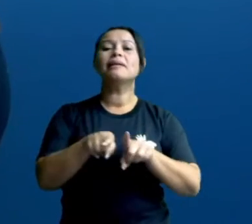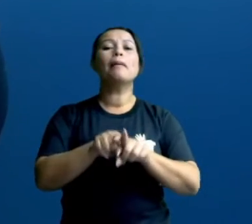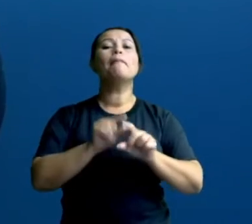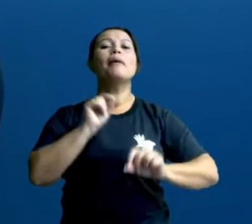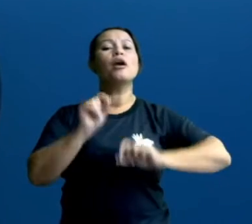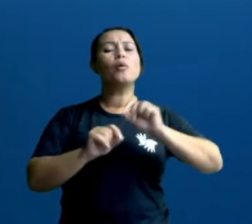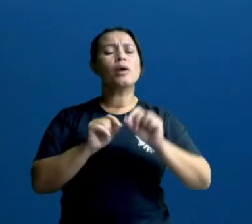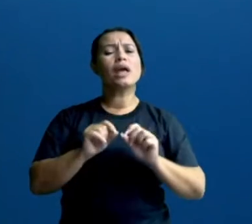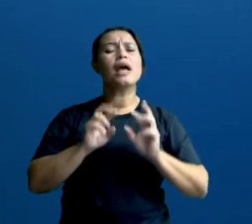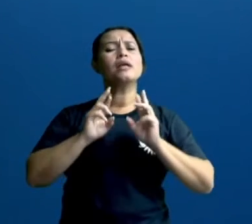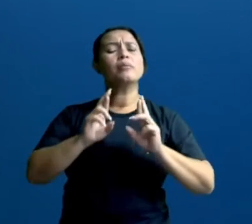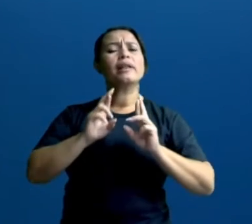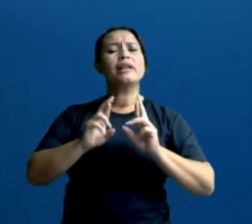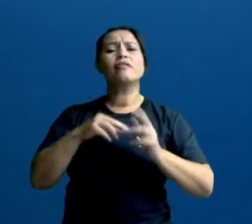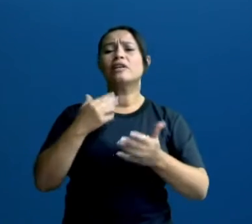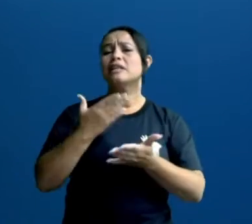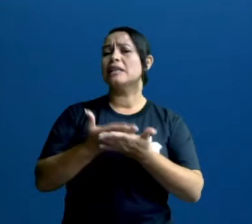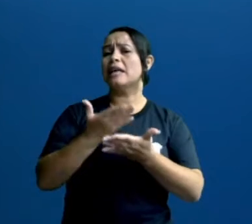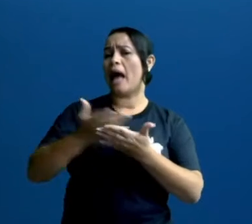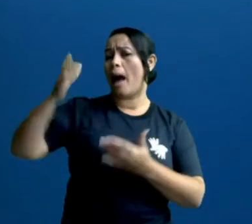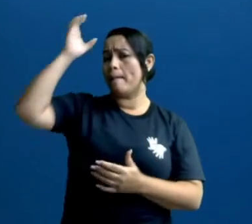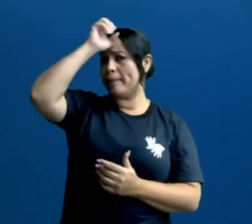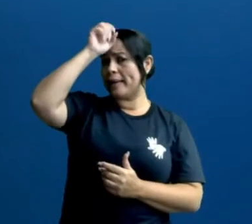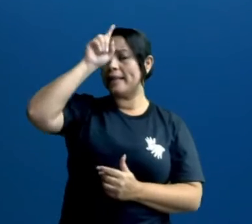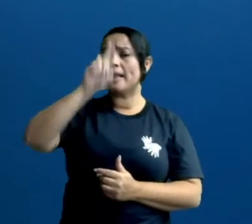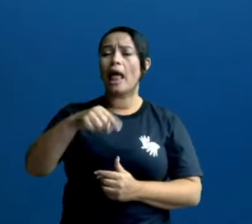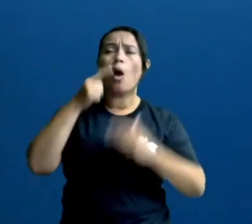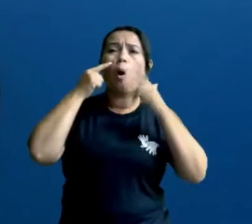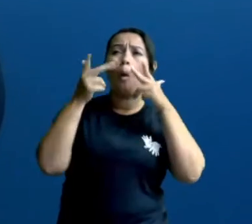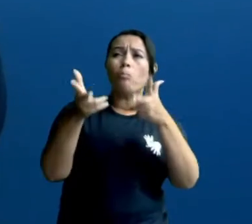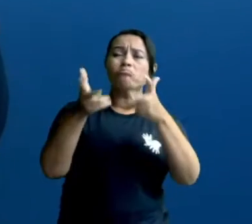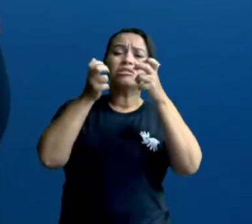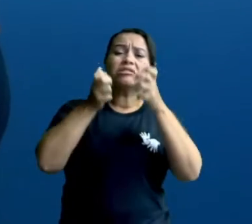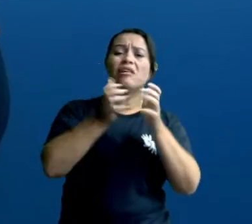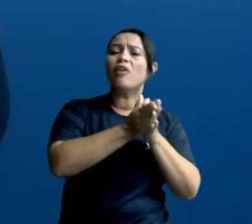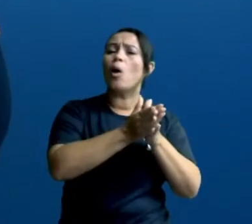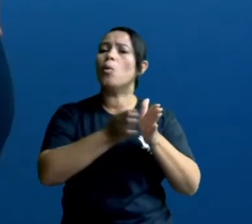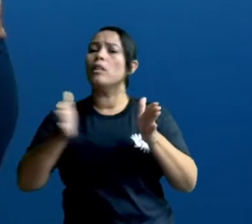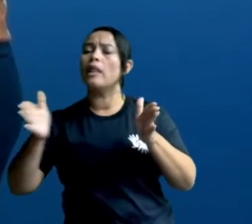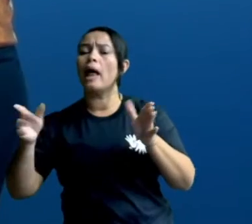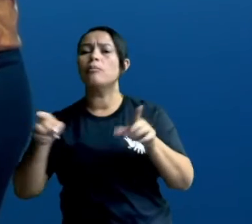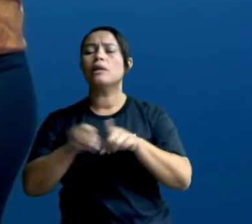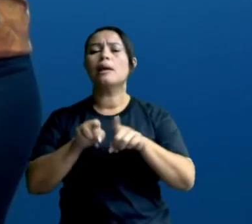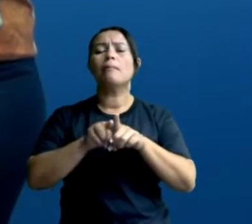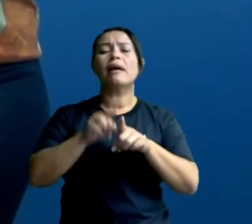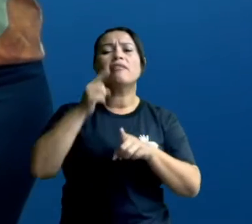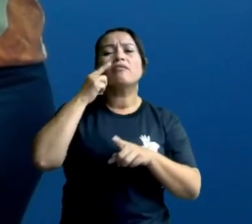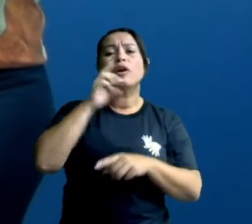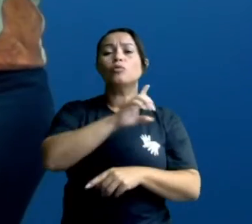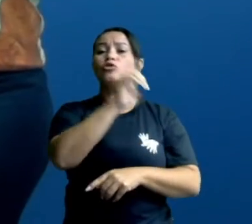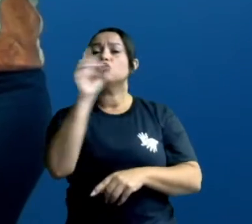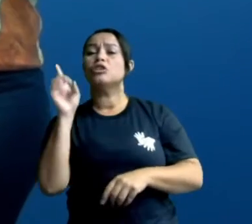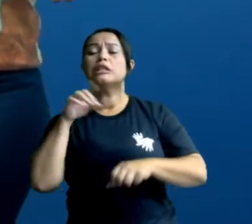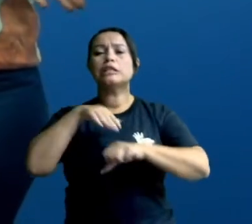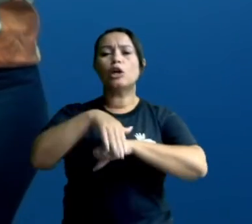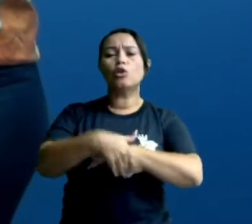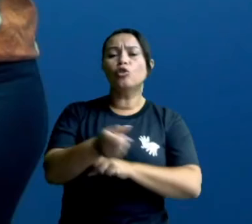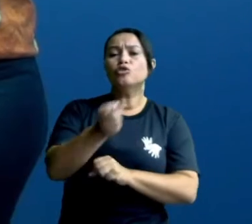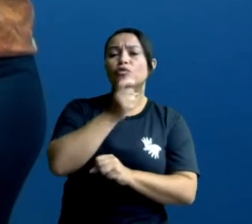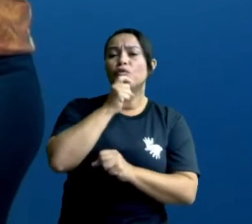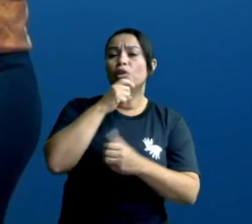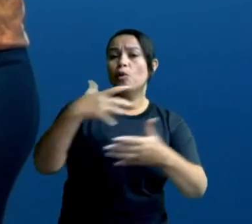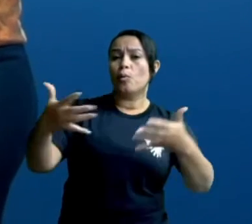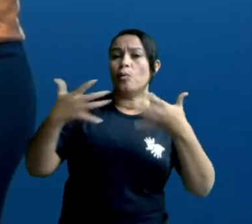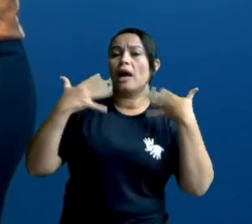expectativa de aprendizagem é observar um tempo meteorológico pela noção de 2 dias e da noite frio e